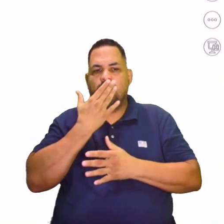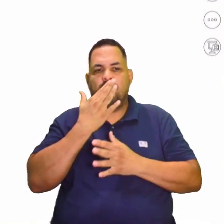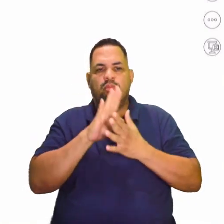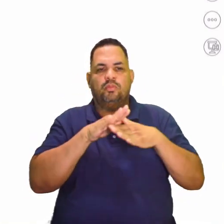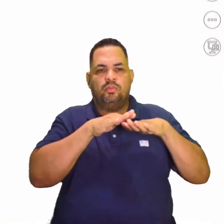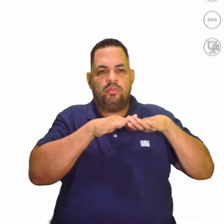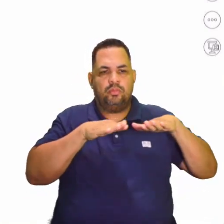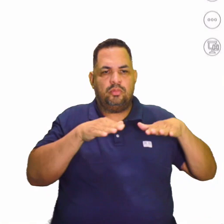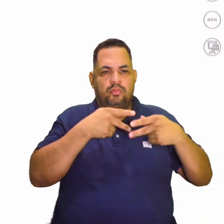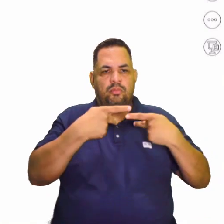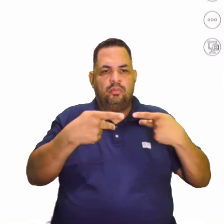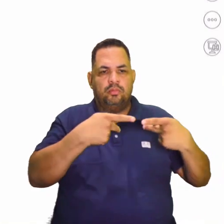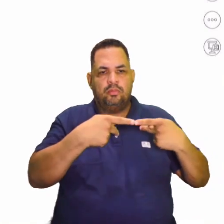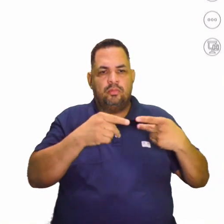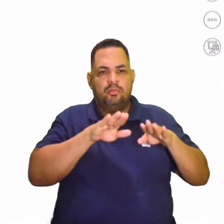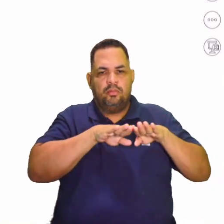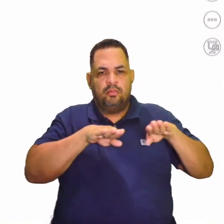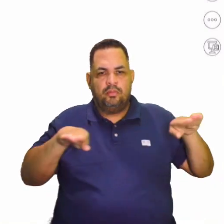num plano